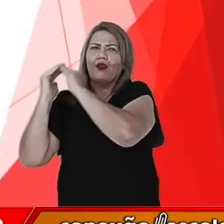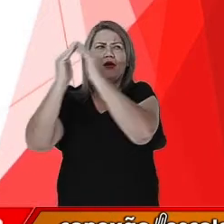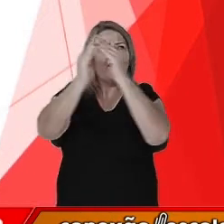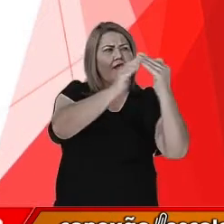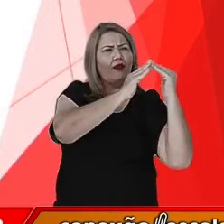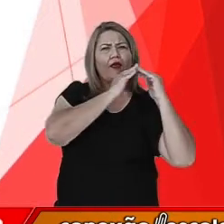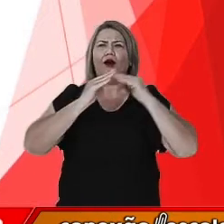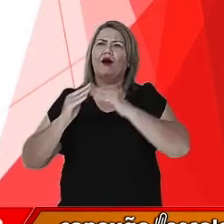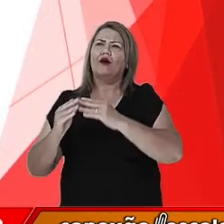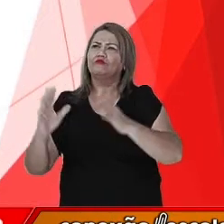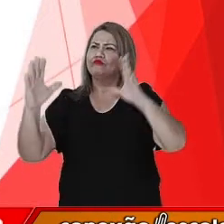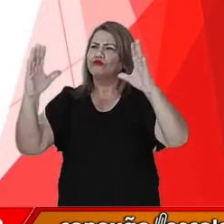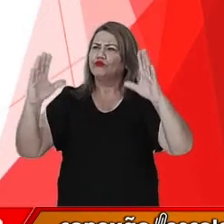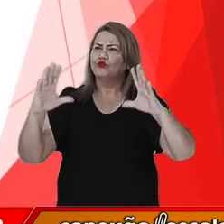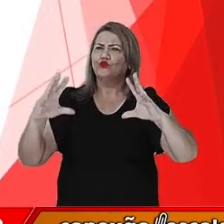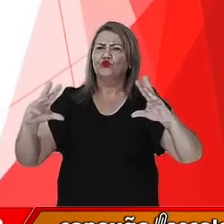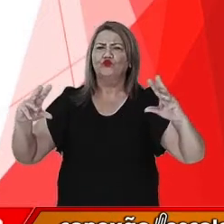rareando.